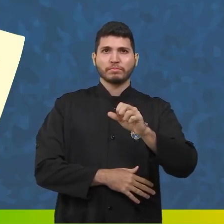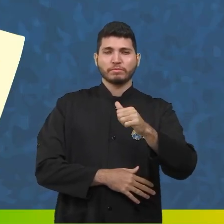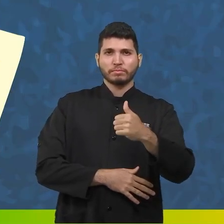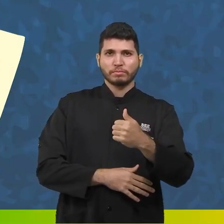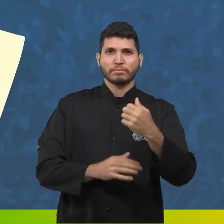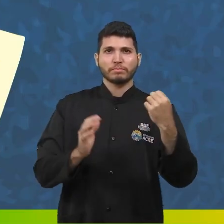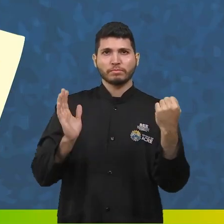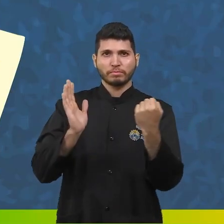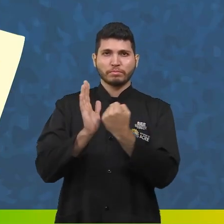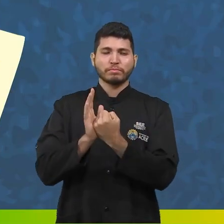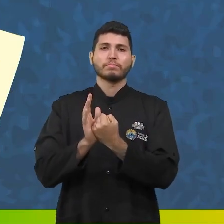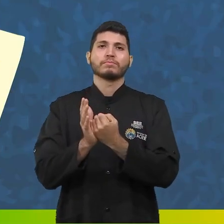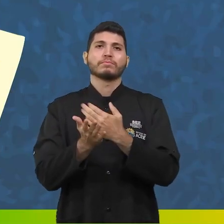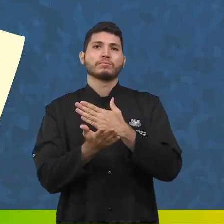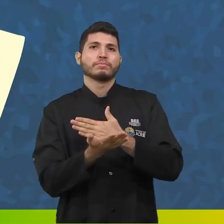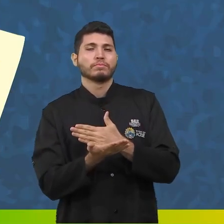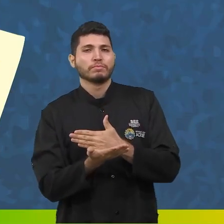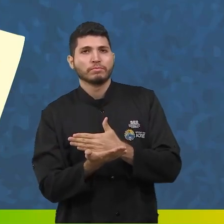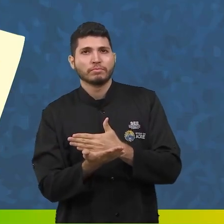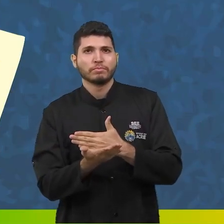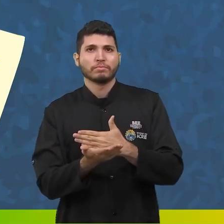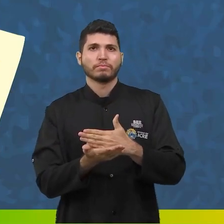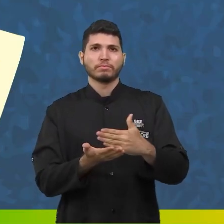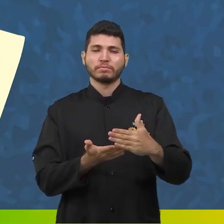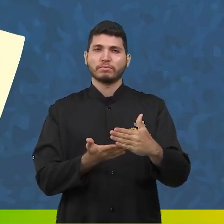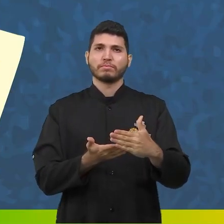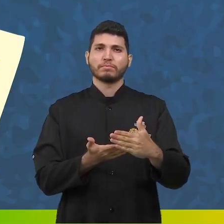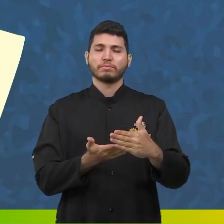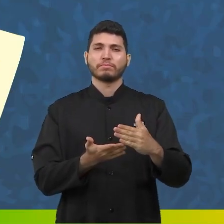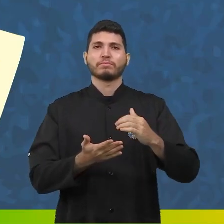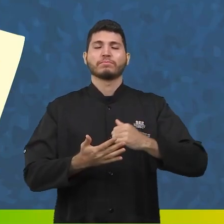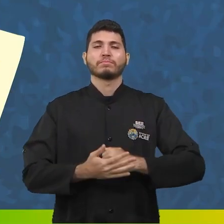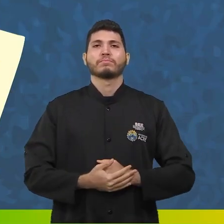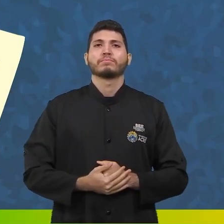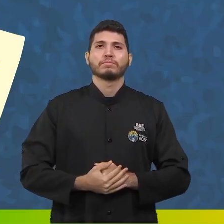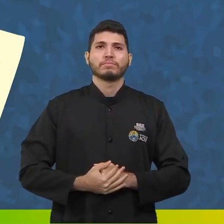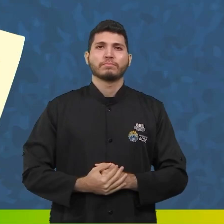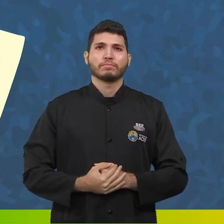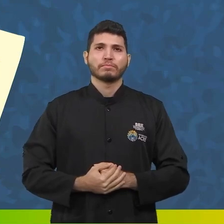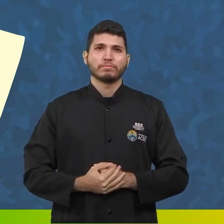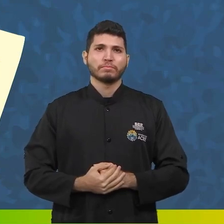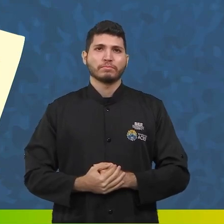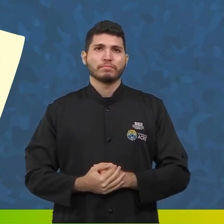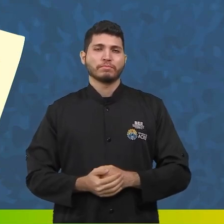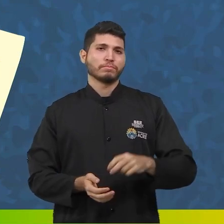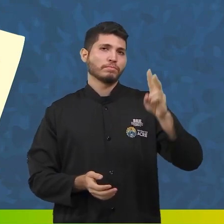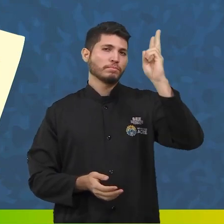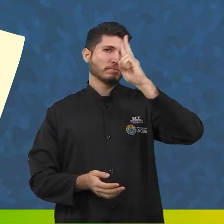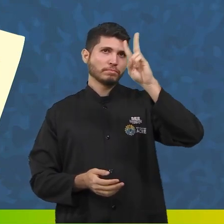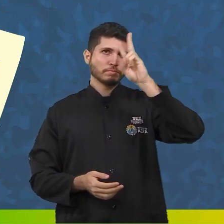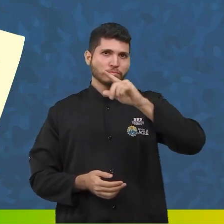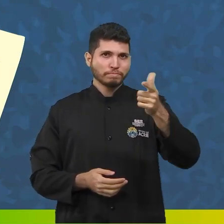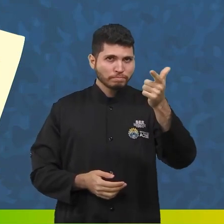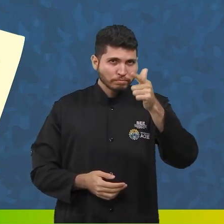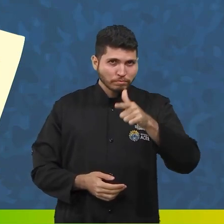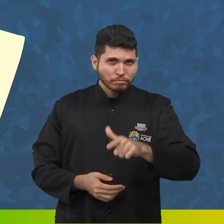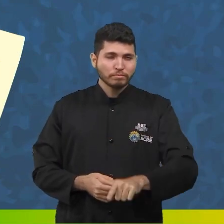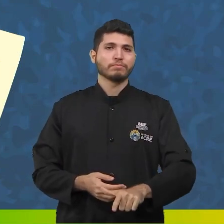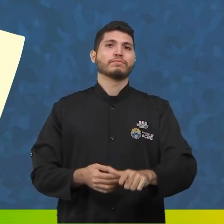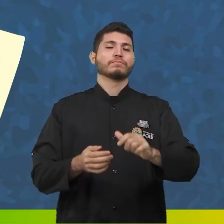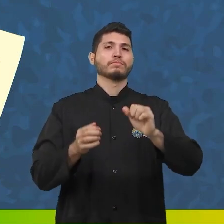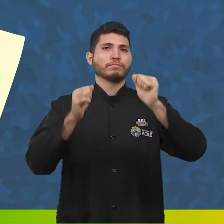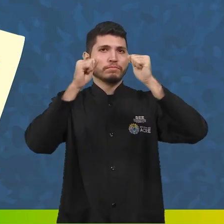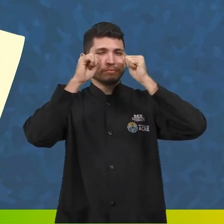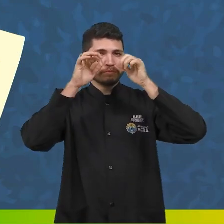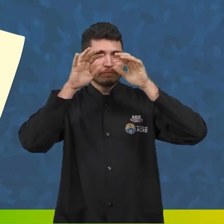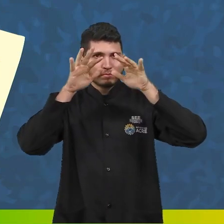marcou o início dessa rica trajetória. Então, para a gente relembrar o que é a